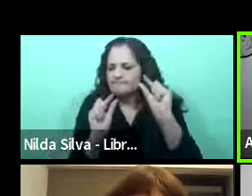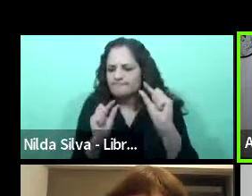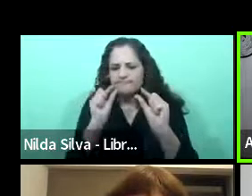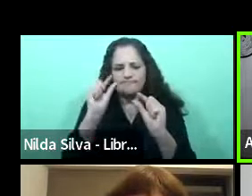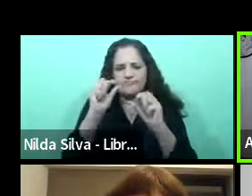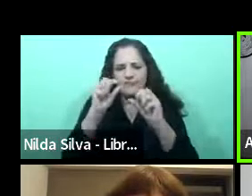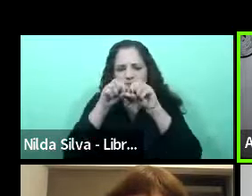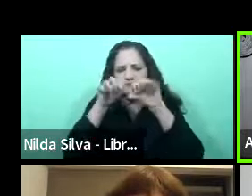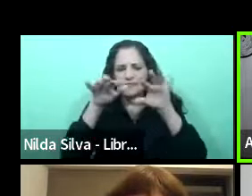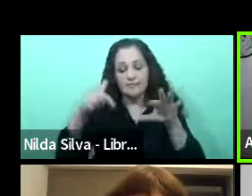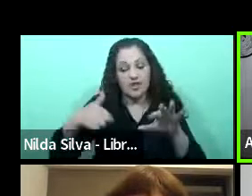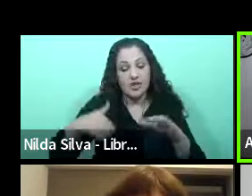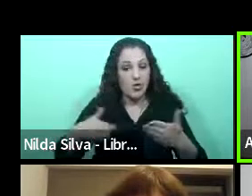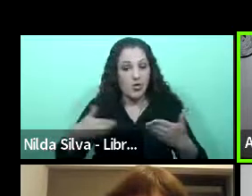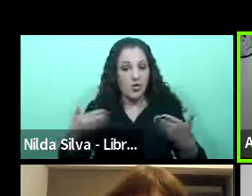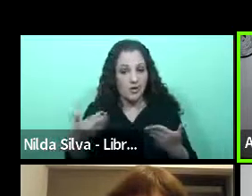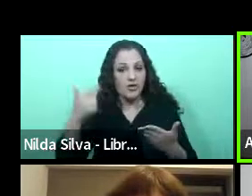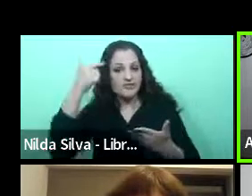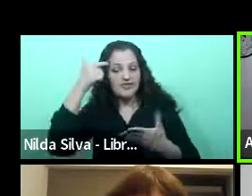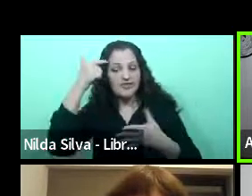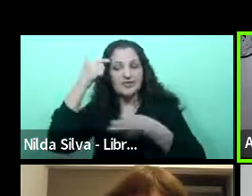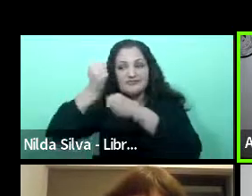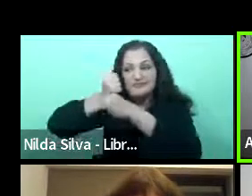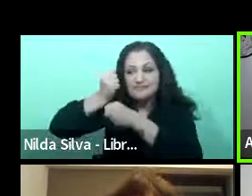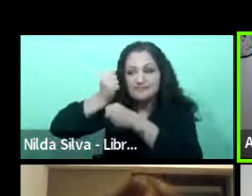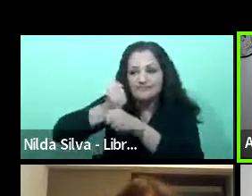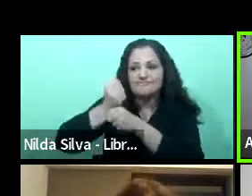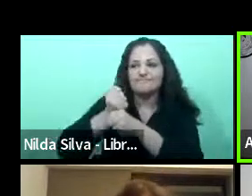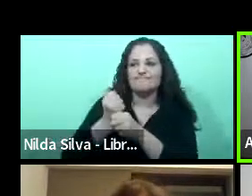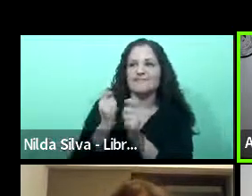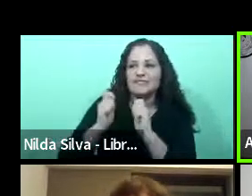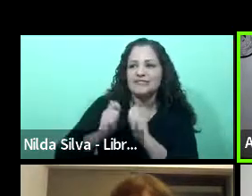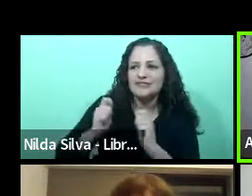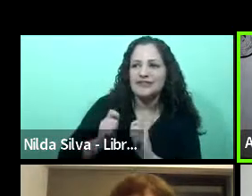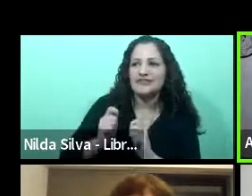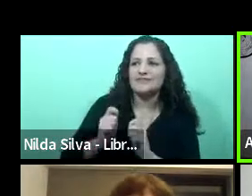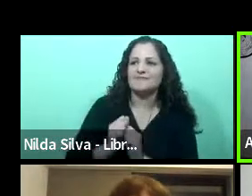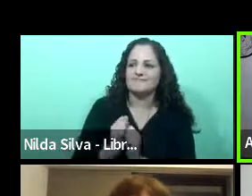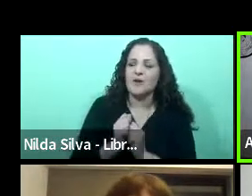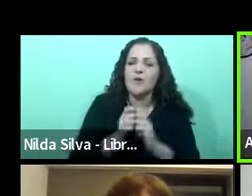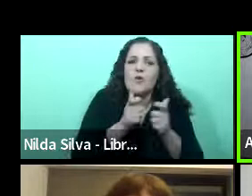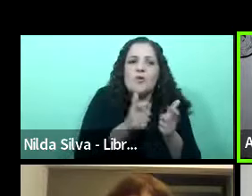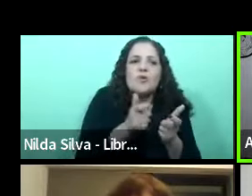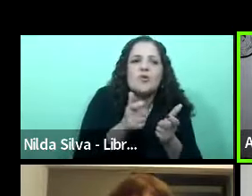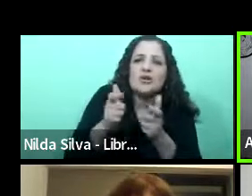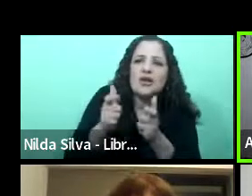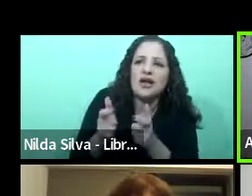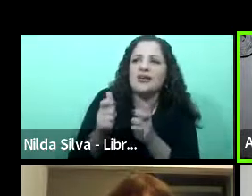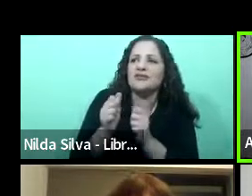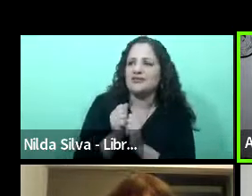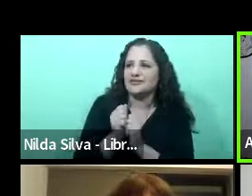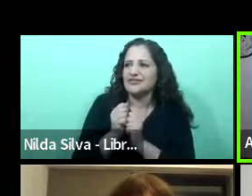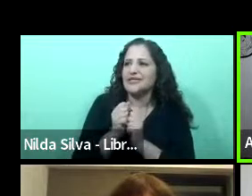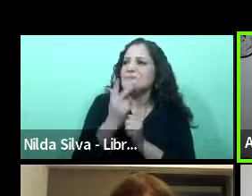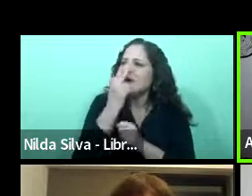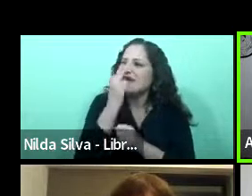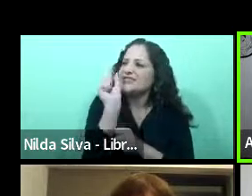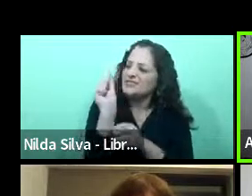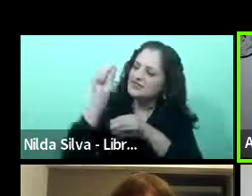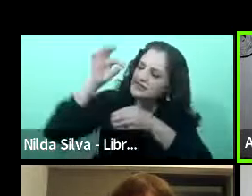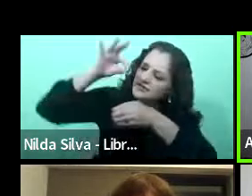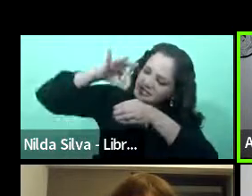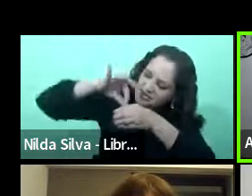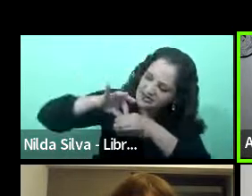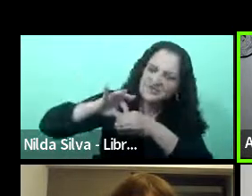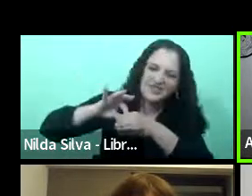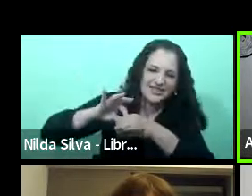fissuras, ou fico tentando construí-las, que podem ser esses possíveis lugares de semeadura,